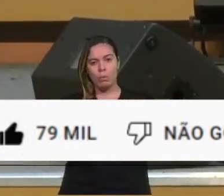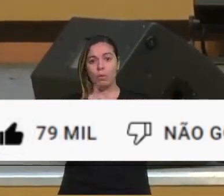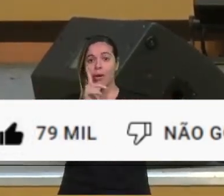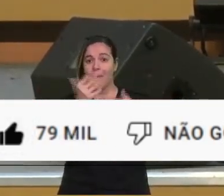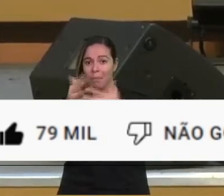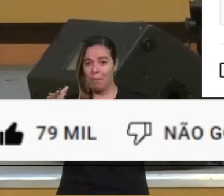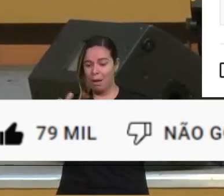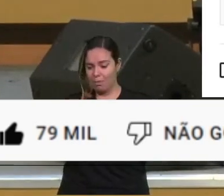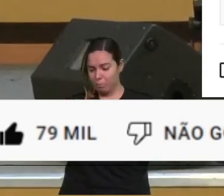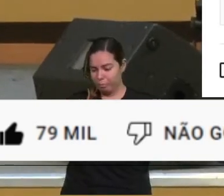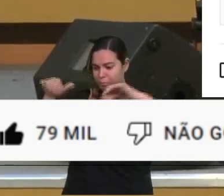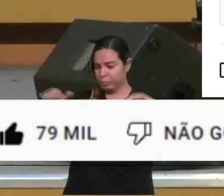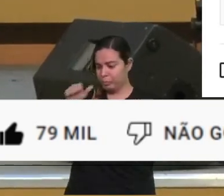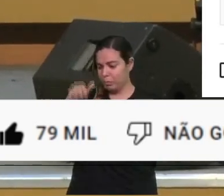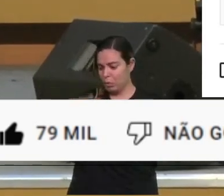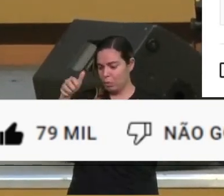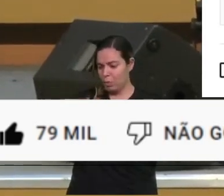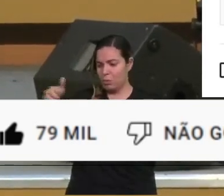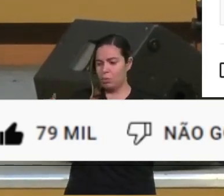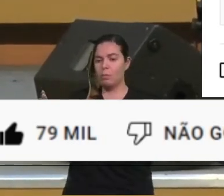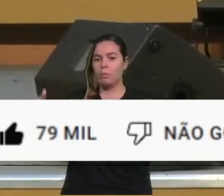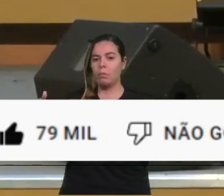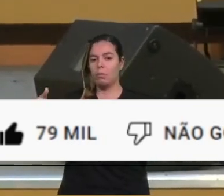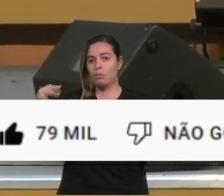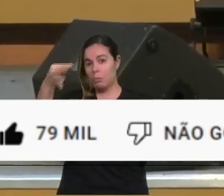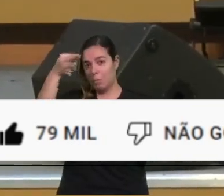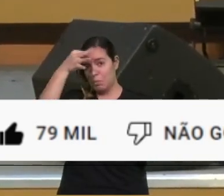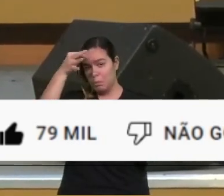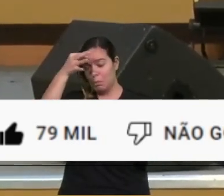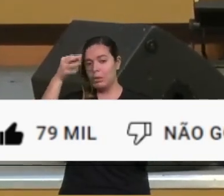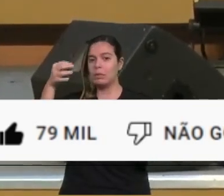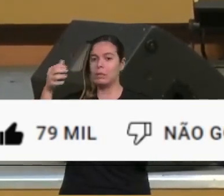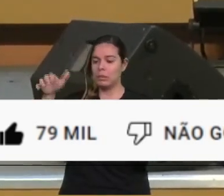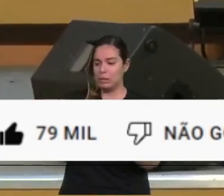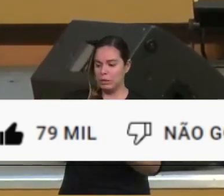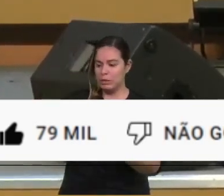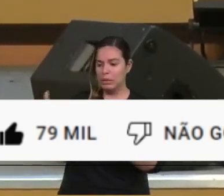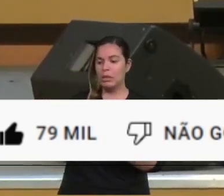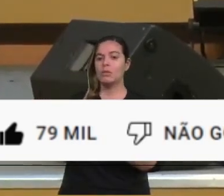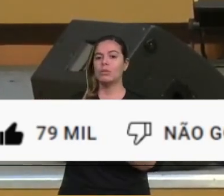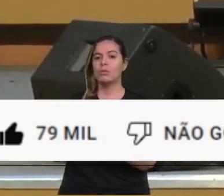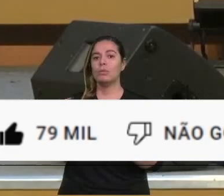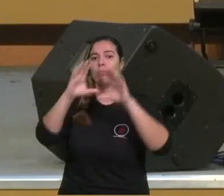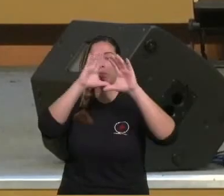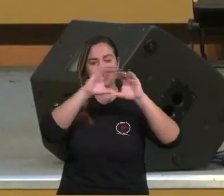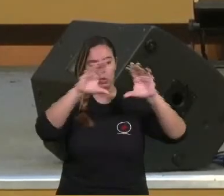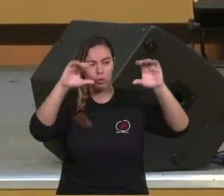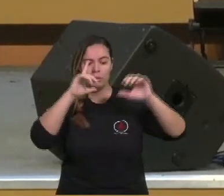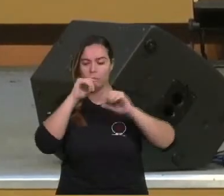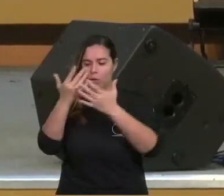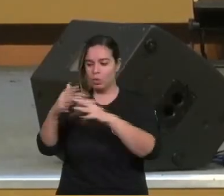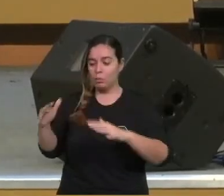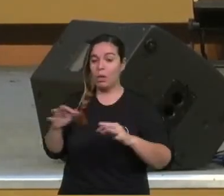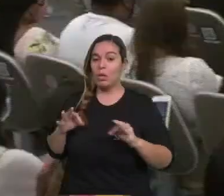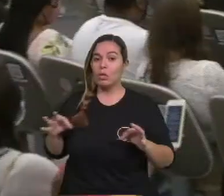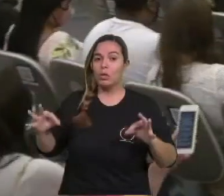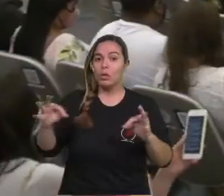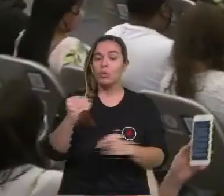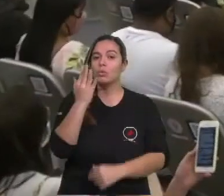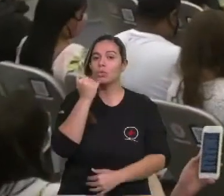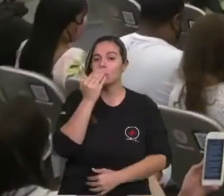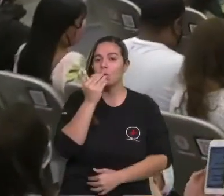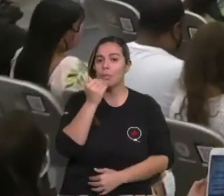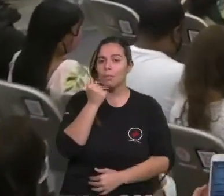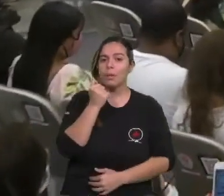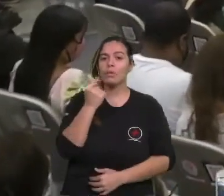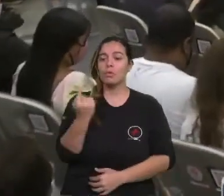mar, todos foram batizados em Moisés, na nuvem e no mar, todos comeram de